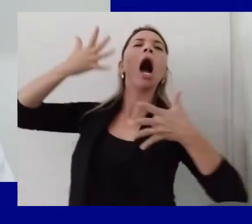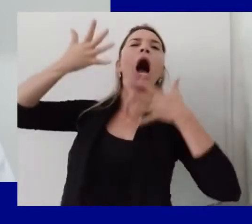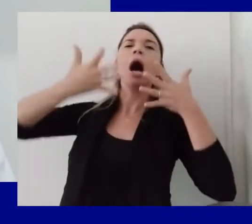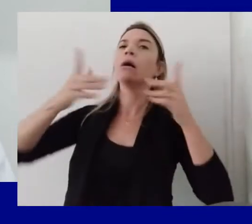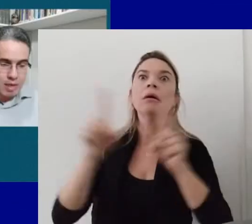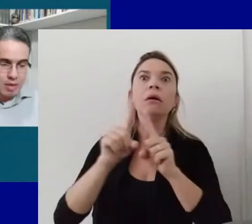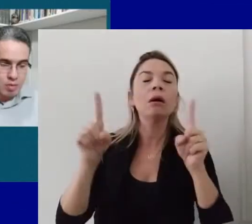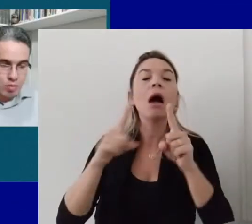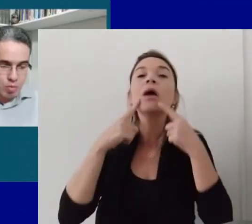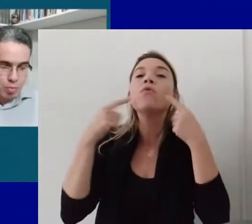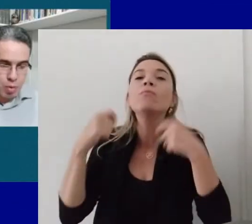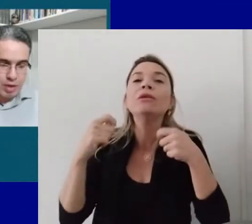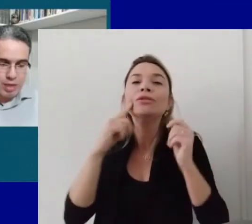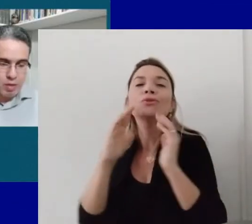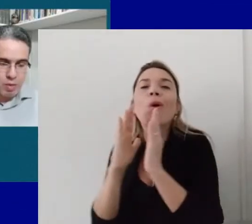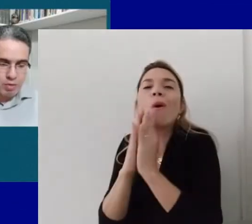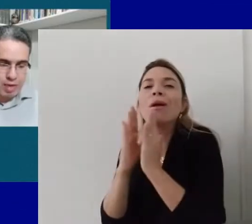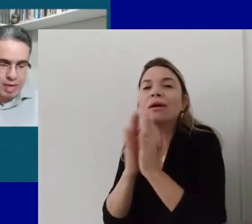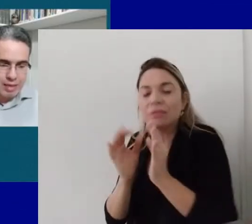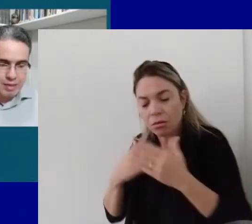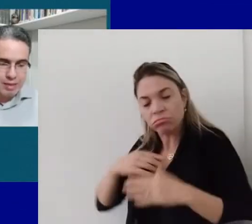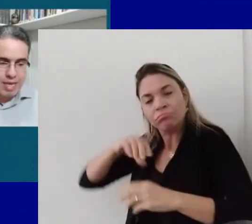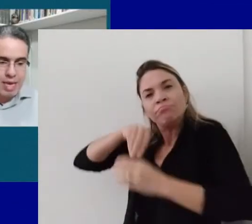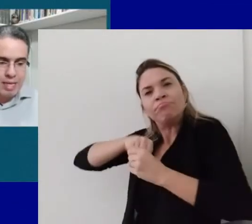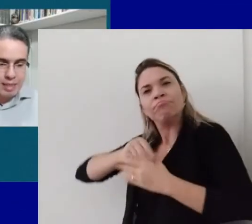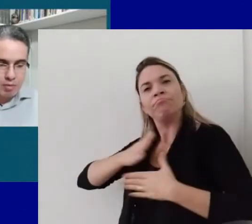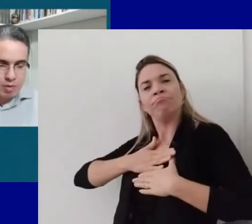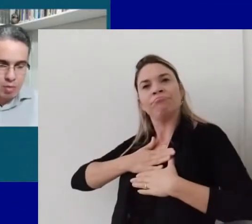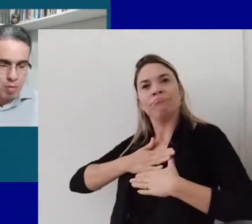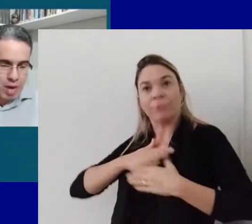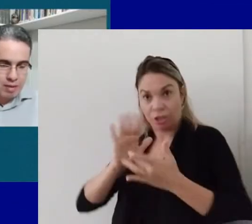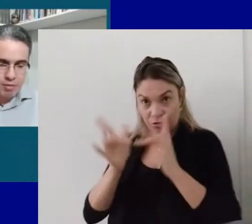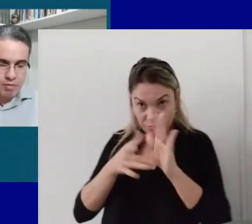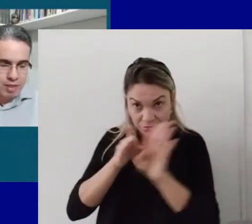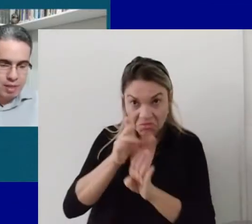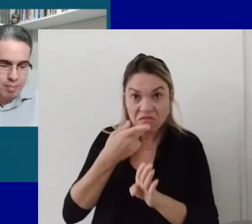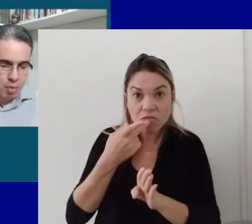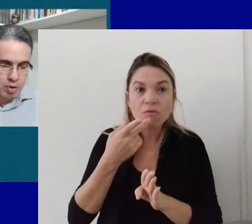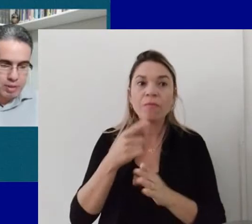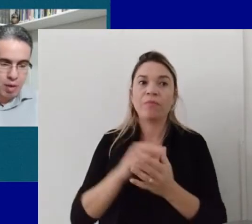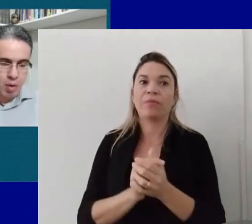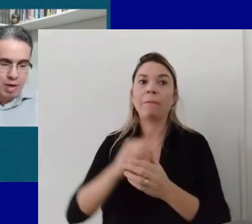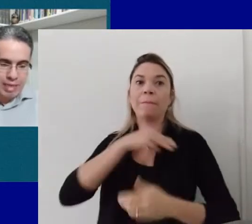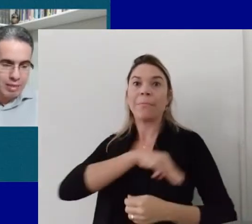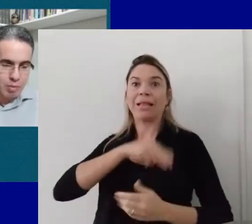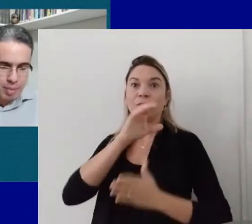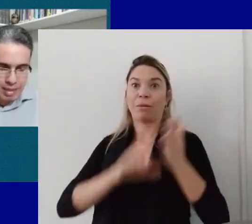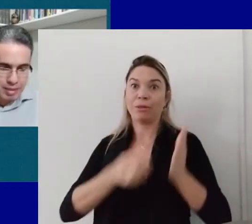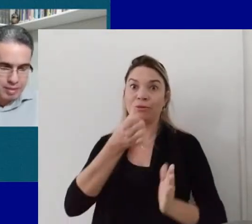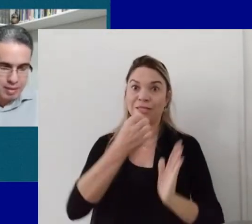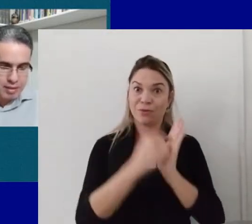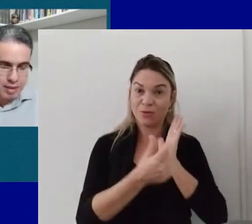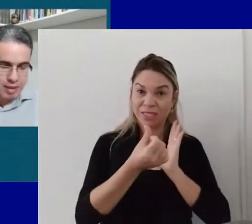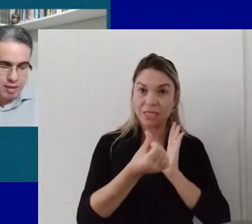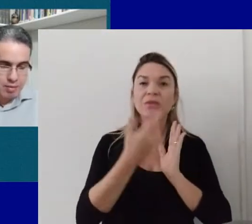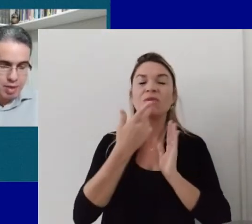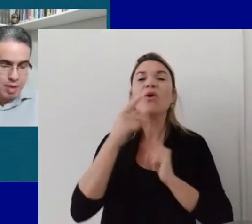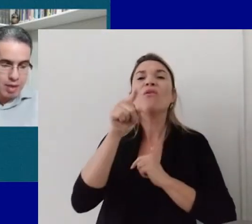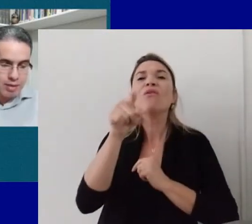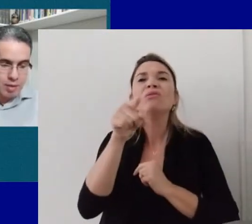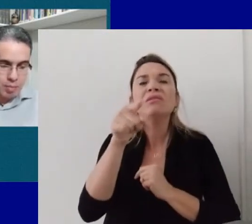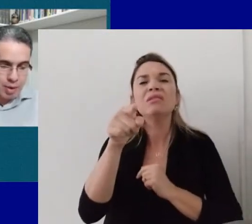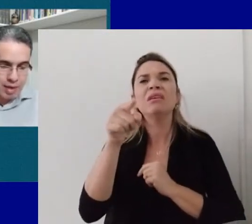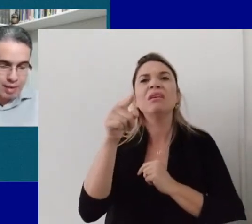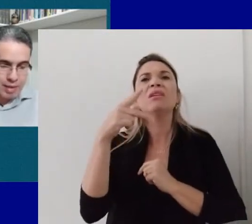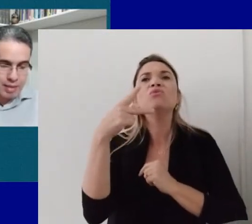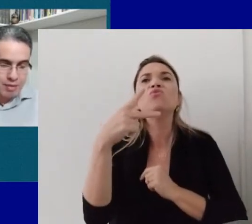assim: tu, porém, quando orares, entra no teu quarto e fecha a porta, ora a teu pai que está em secreto,